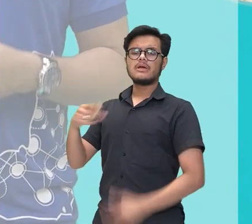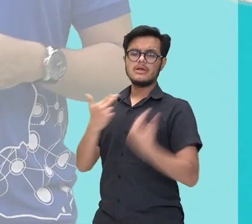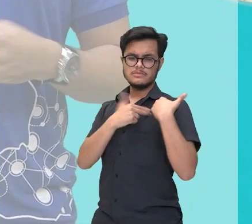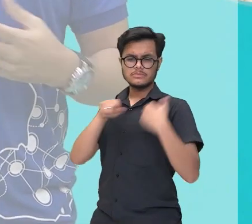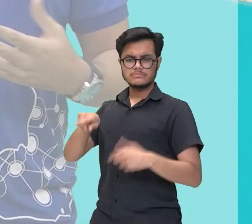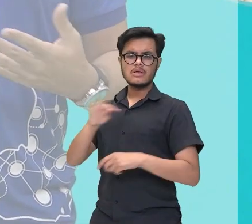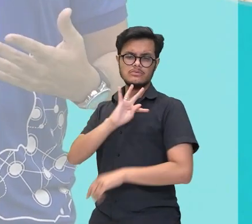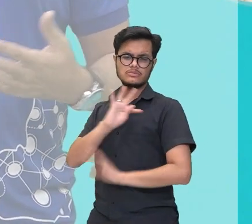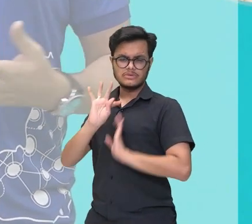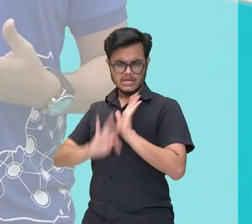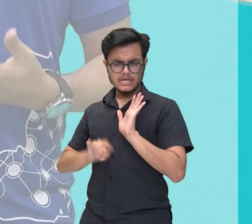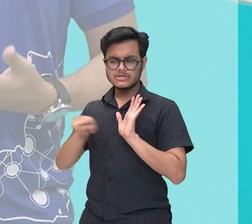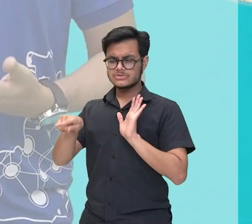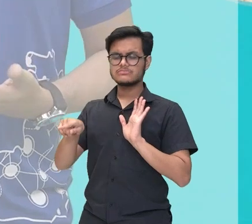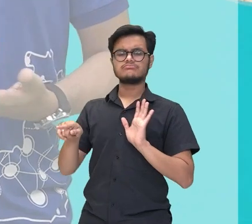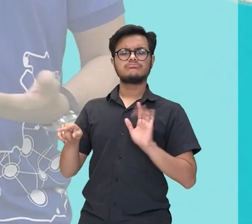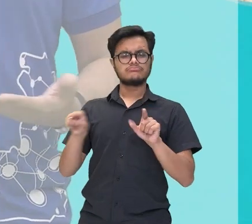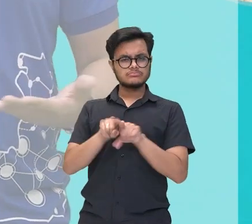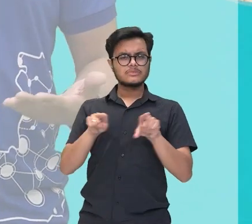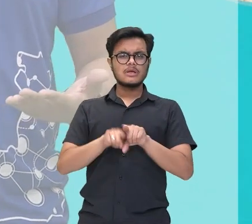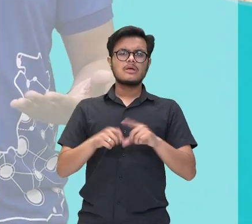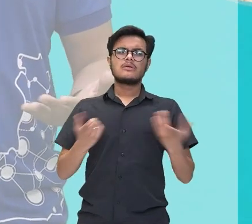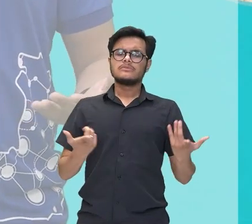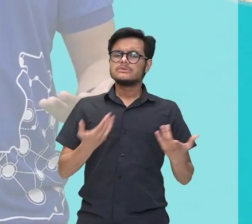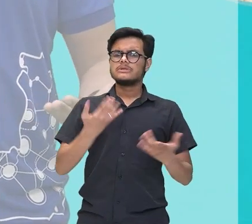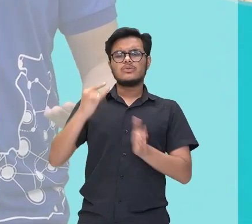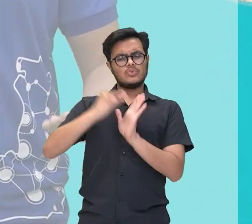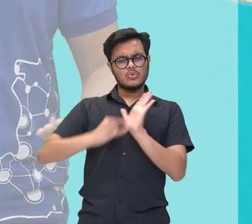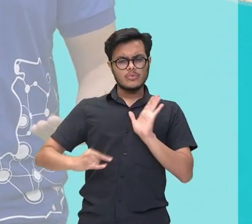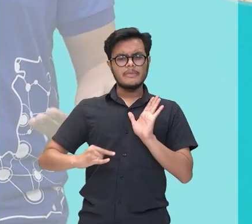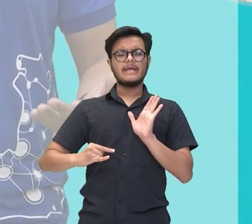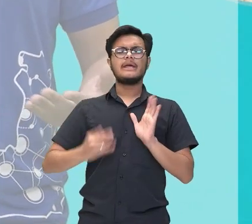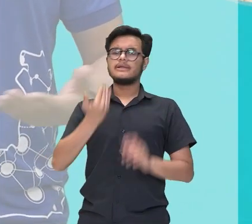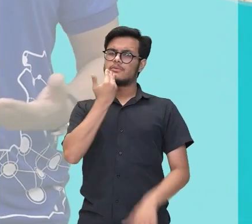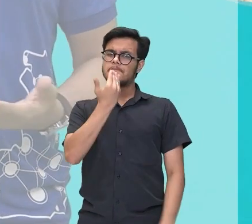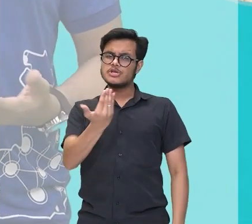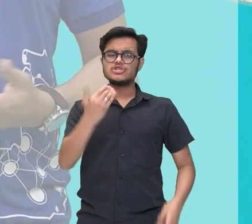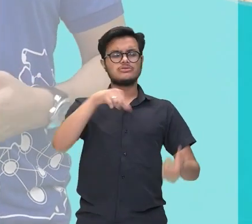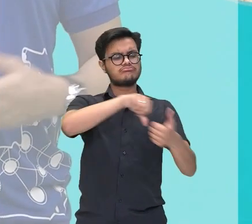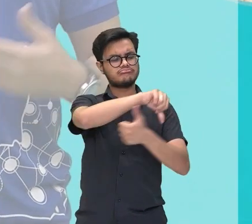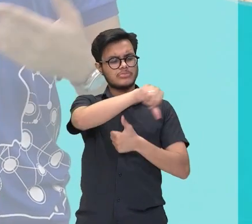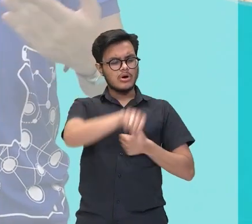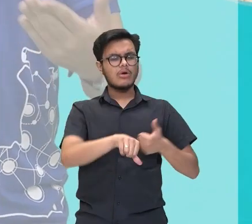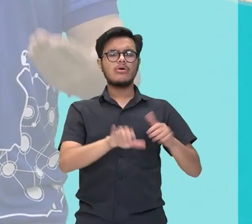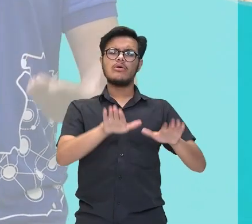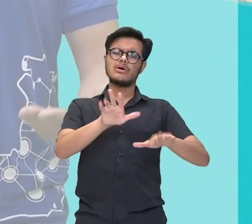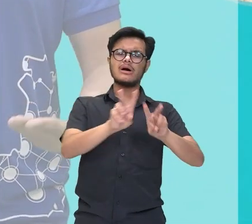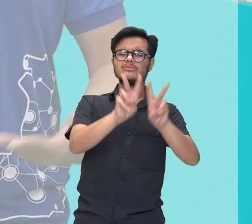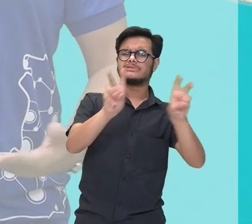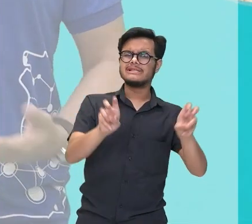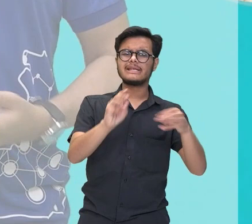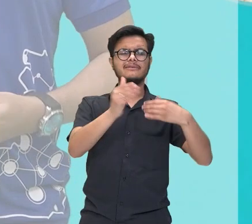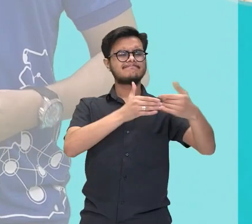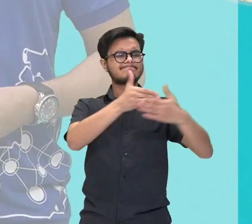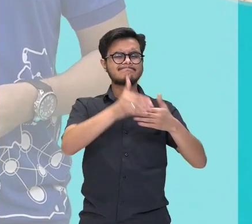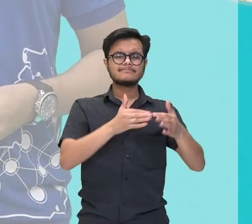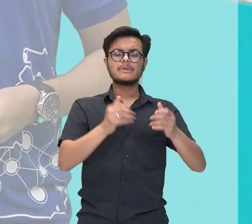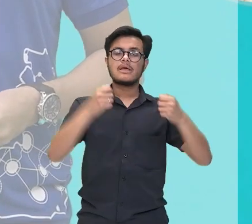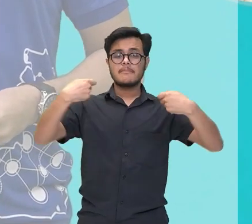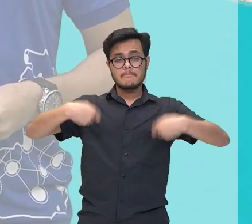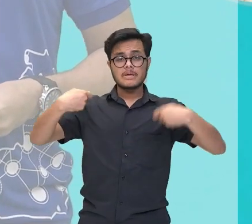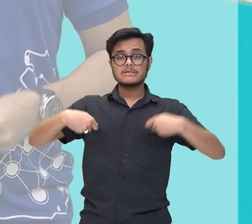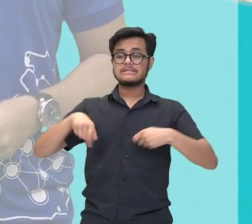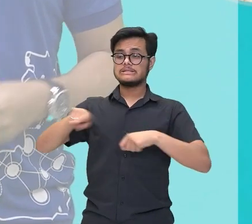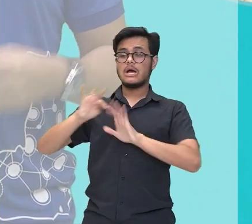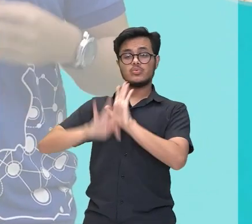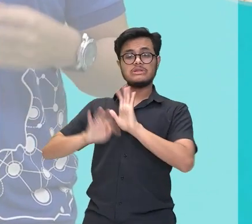textos. Quando vai se redigir um documento, né, solicitando alguma coisa, você precisa ter, né, clareza no que